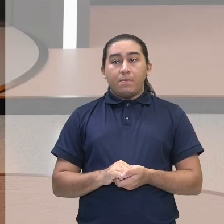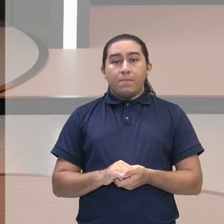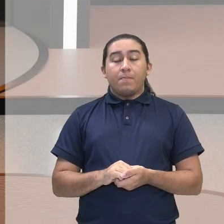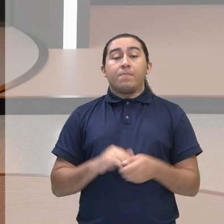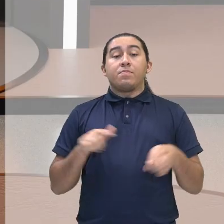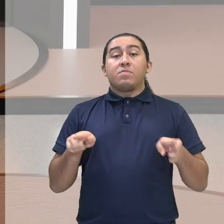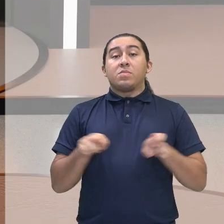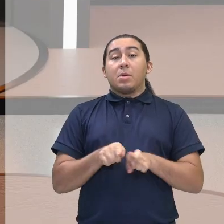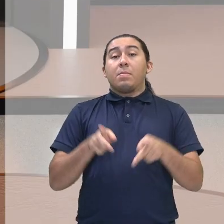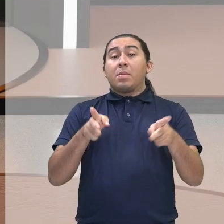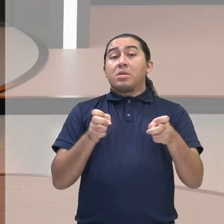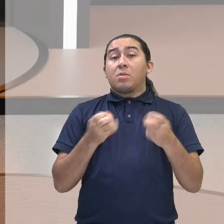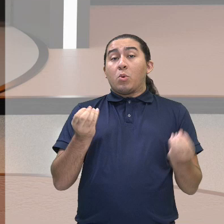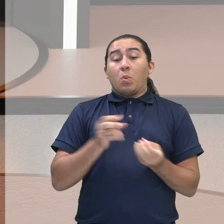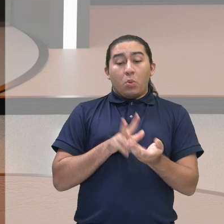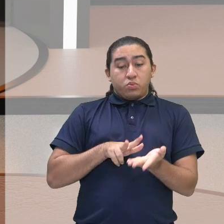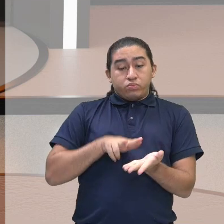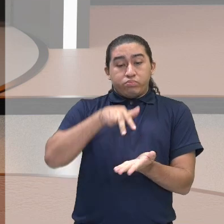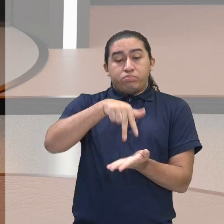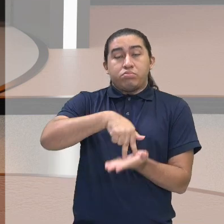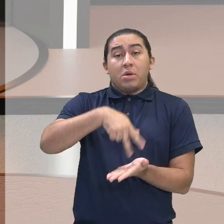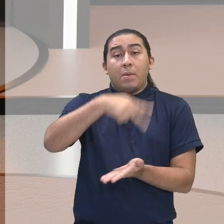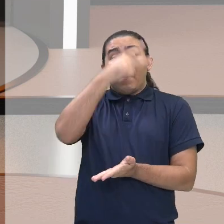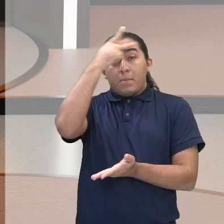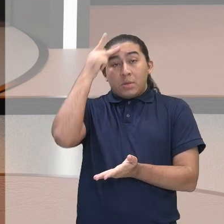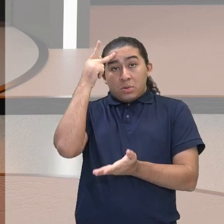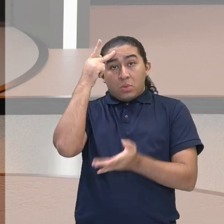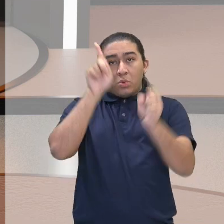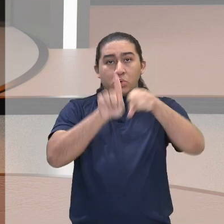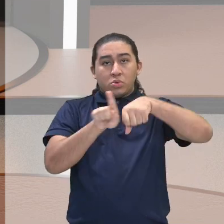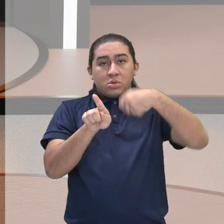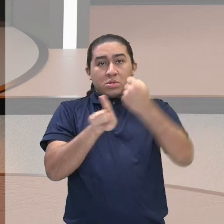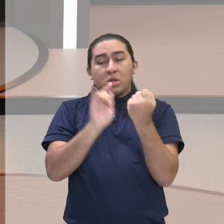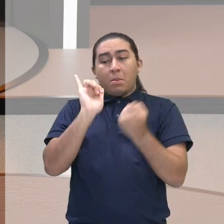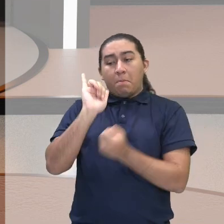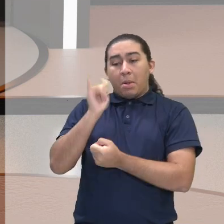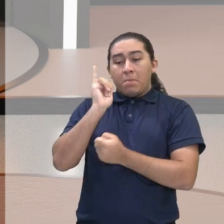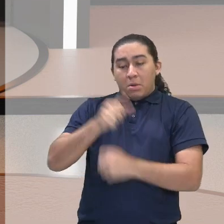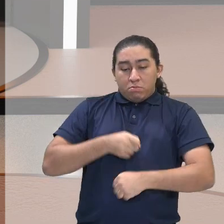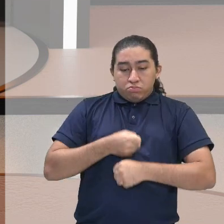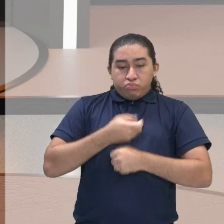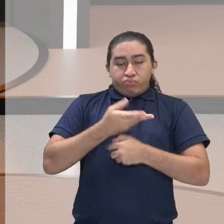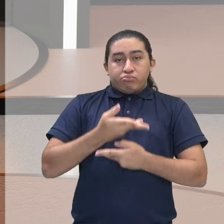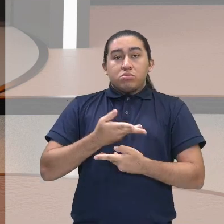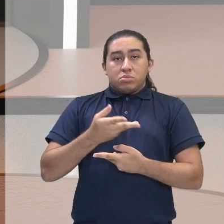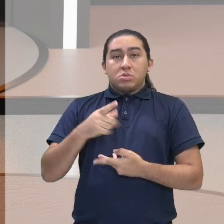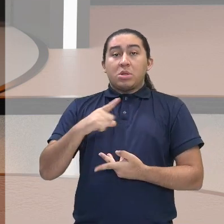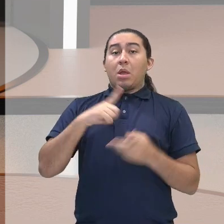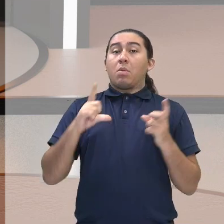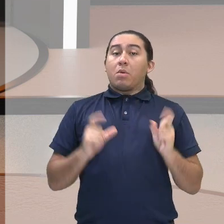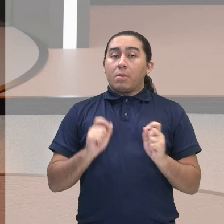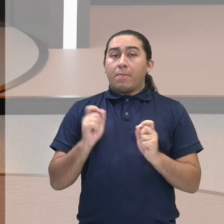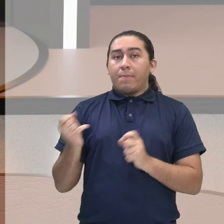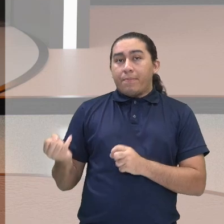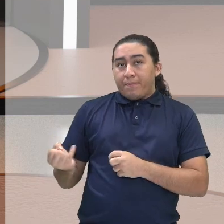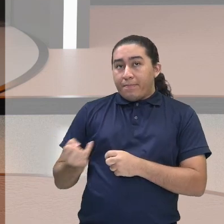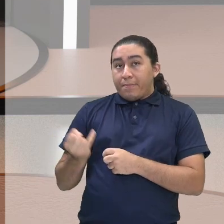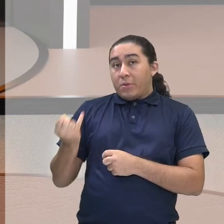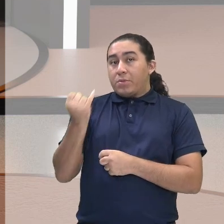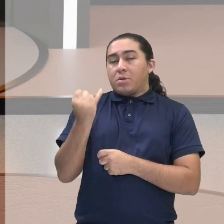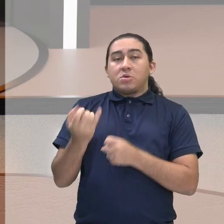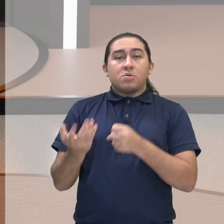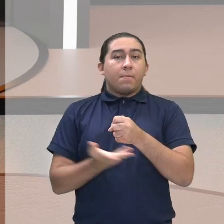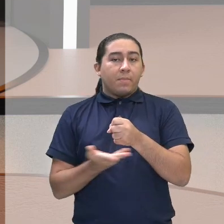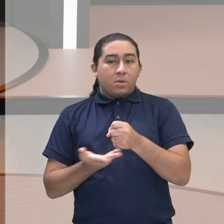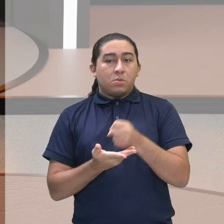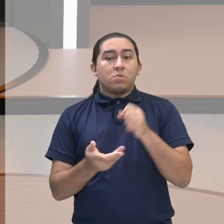sociedade ou dos contadores de história, ela apresenta uma importância